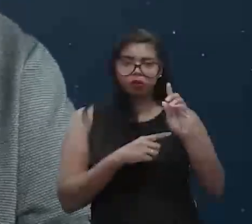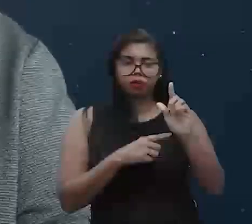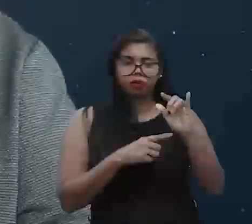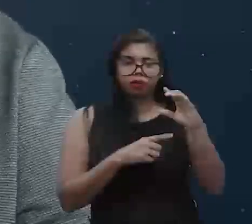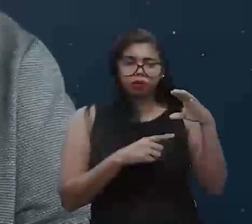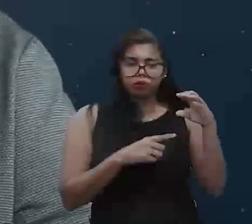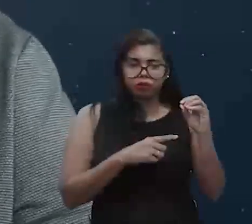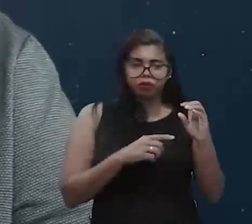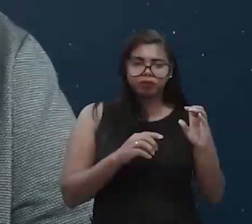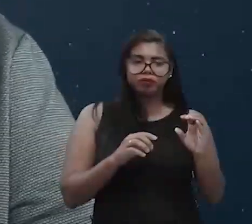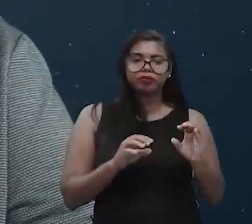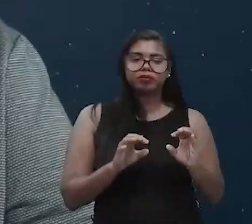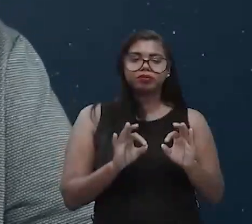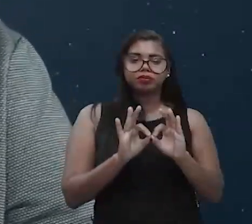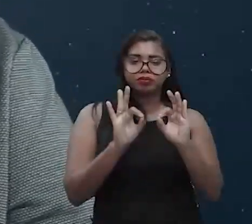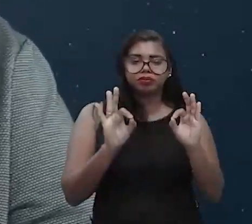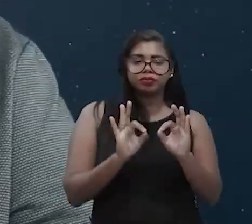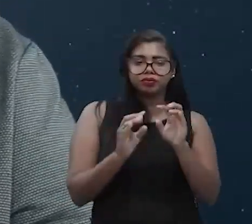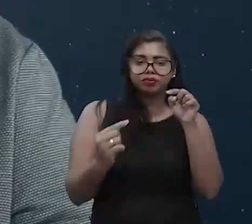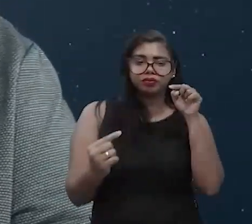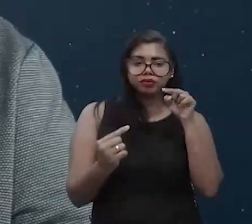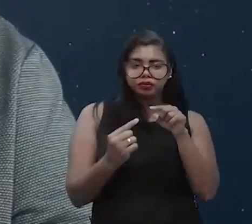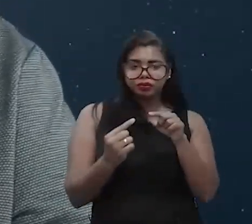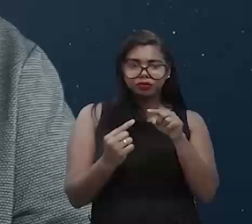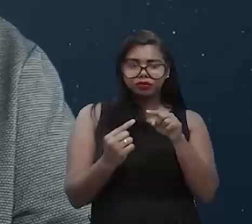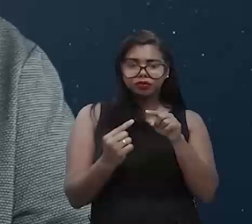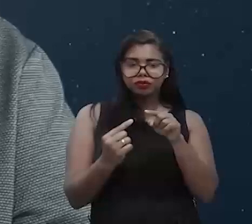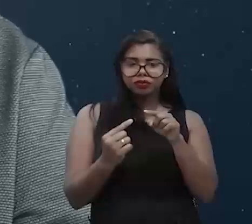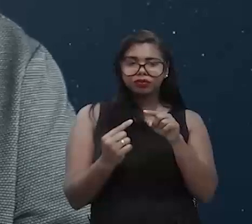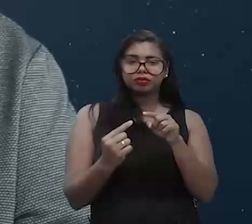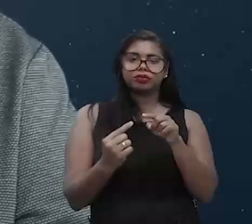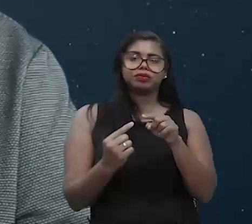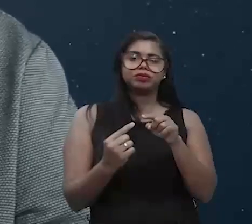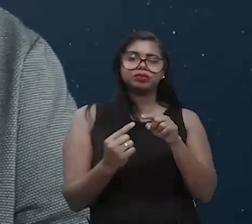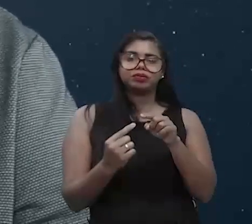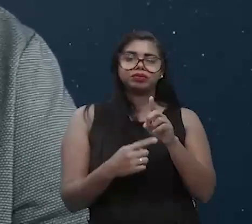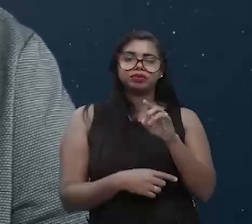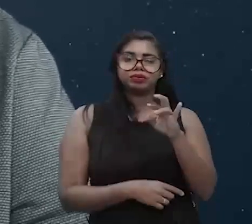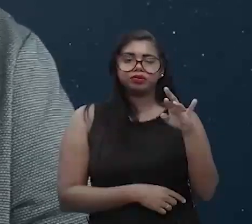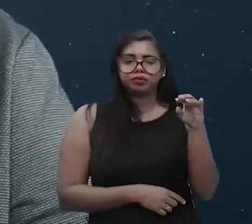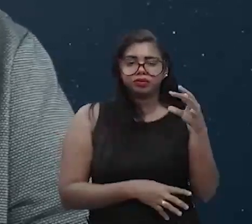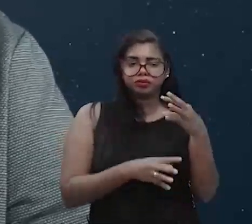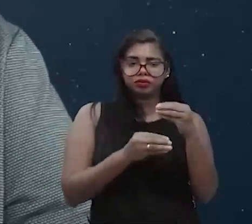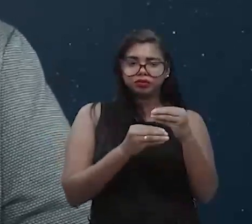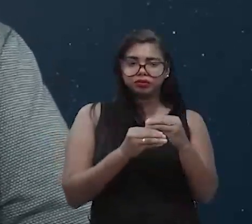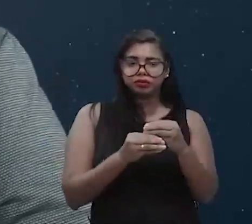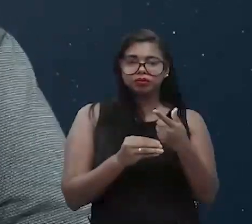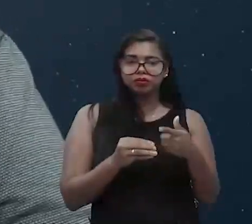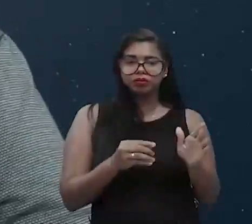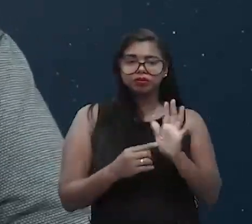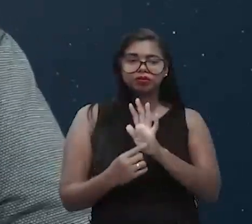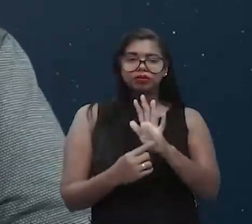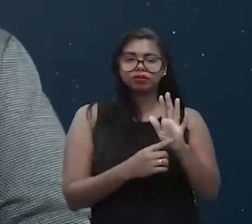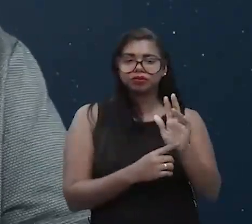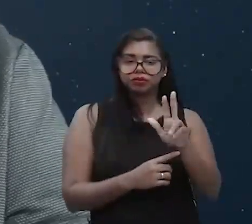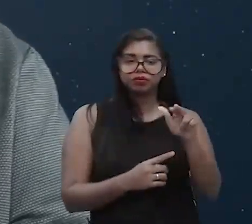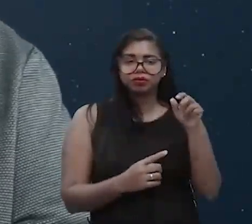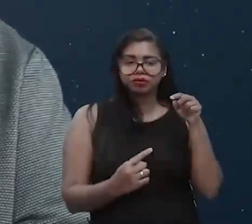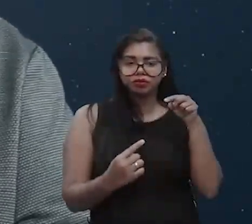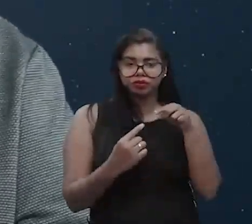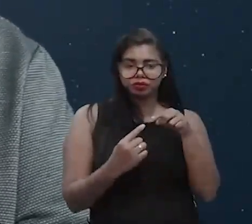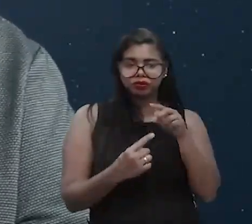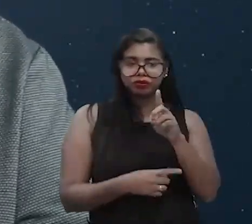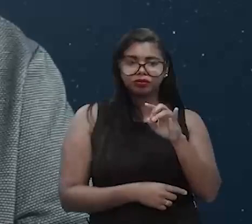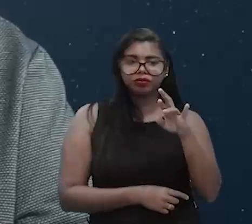distintas. Ele exerce função de objeto indireto, ele pode exercer função de complemento nominal ou de adjunto nominal, nunca objeto direto. E o